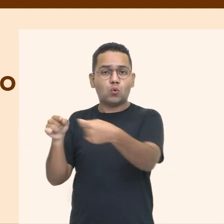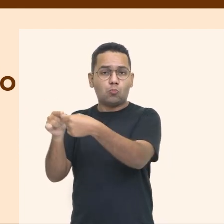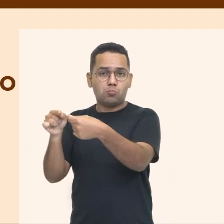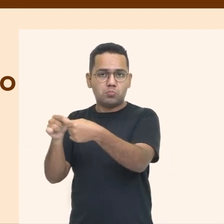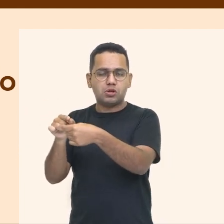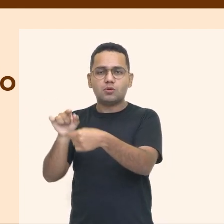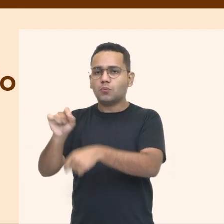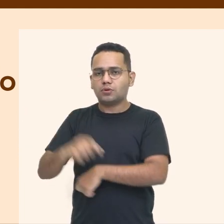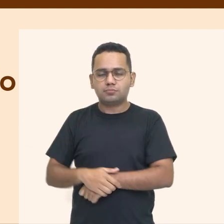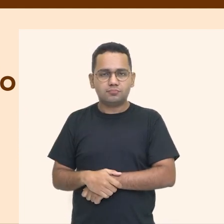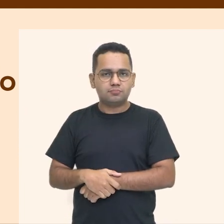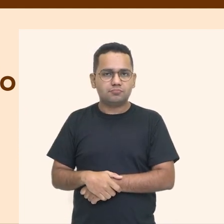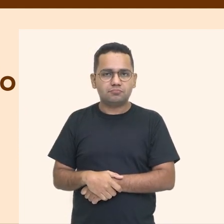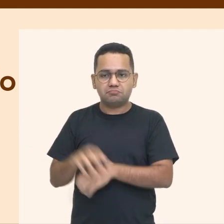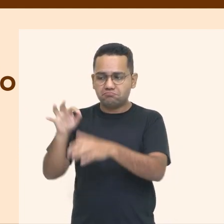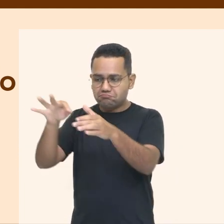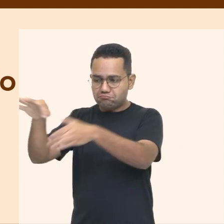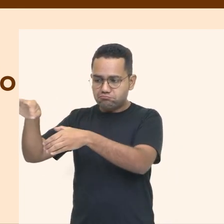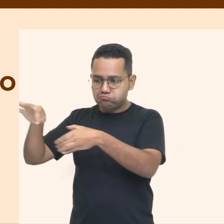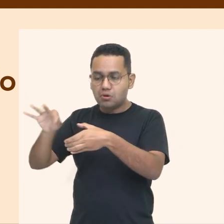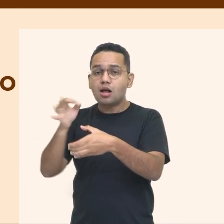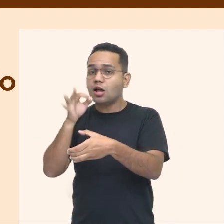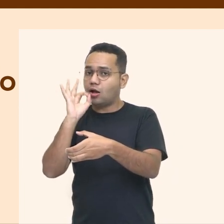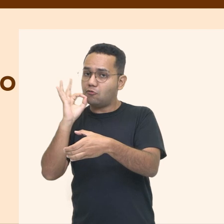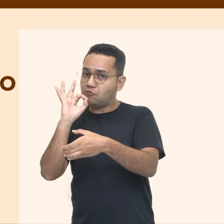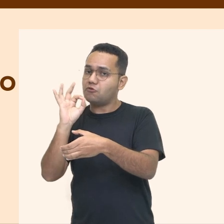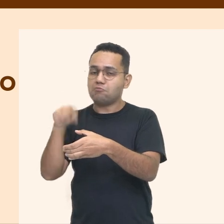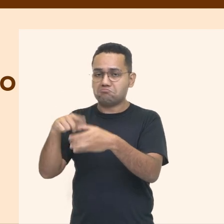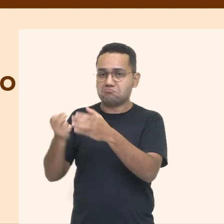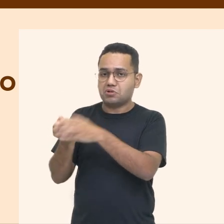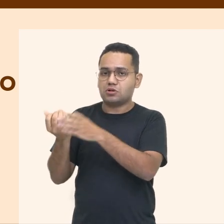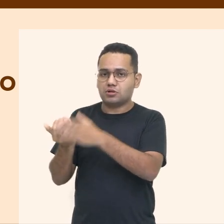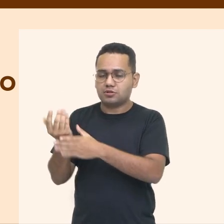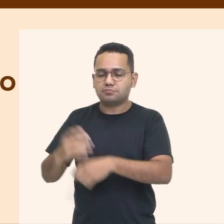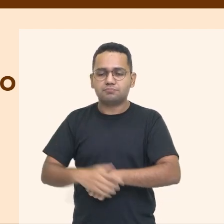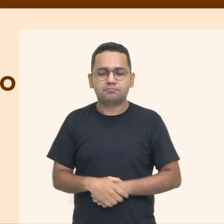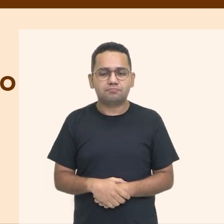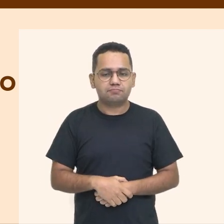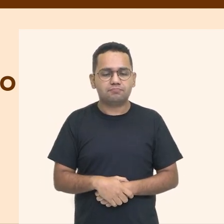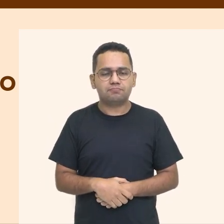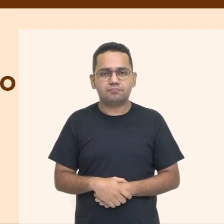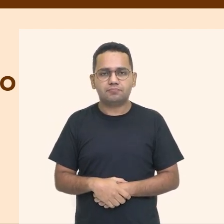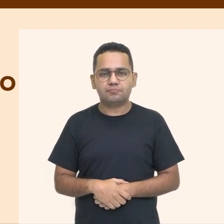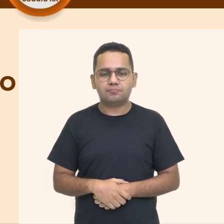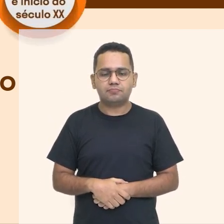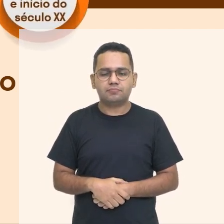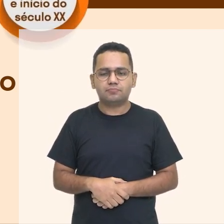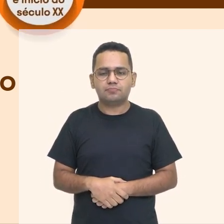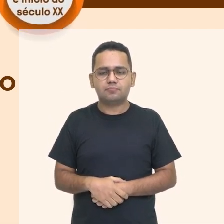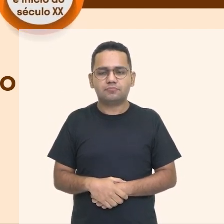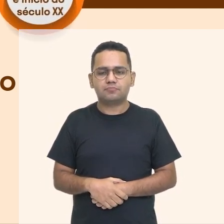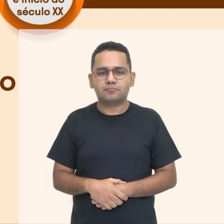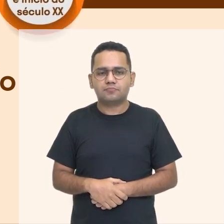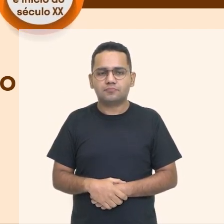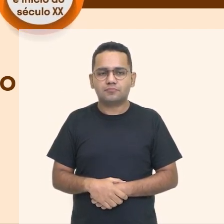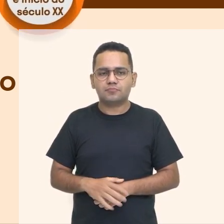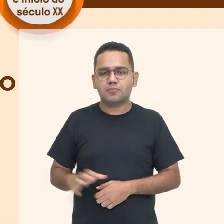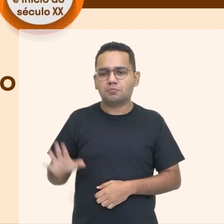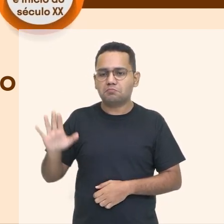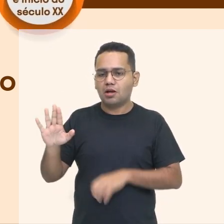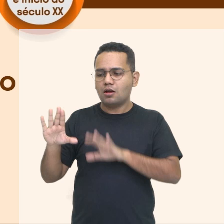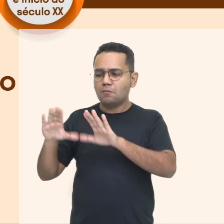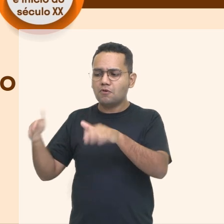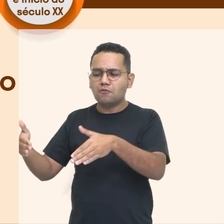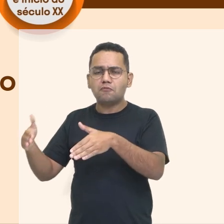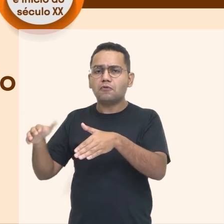enquadrado na produção cafeeira, tá bom? Mas que essa produção vai ficar muito focada ali